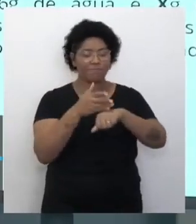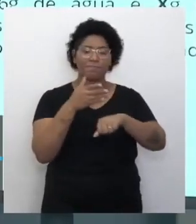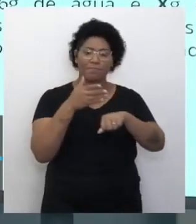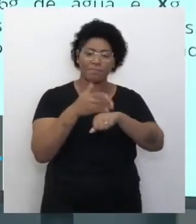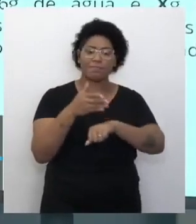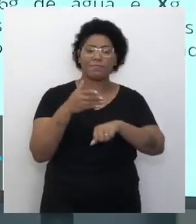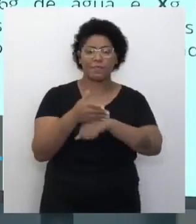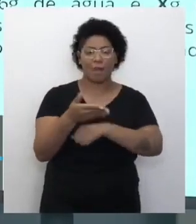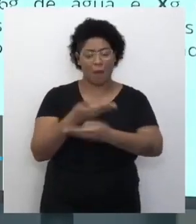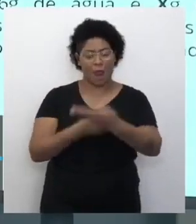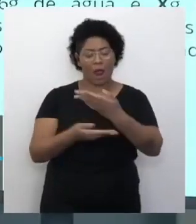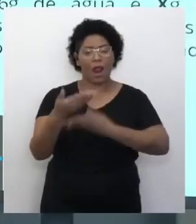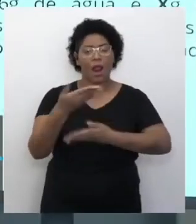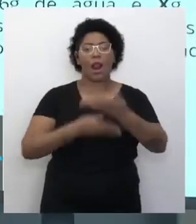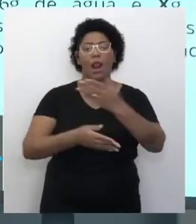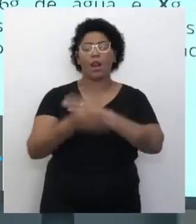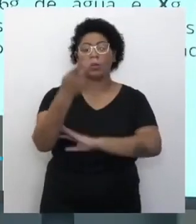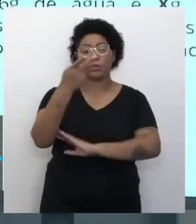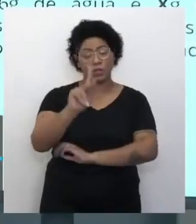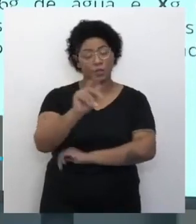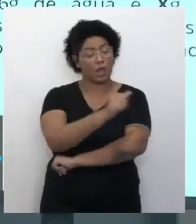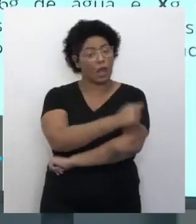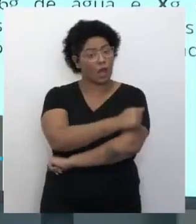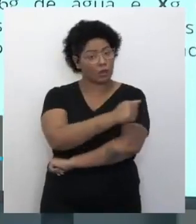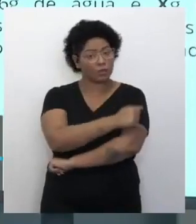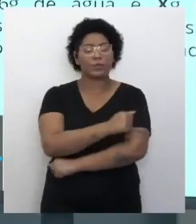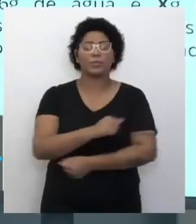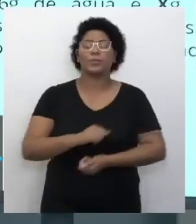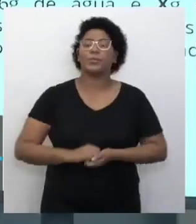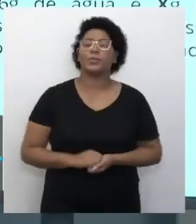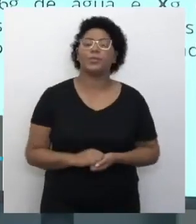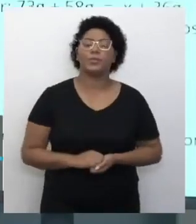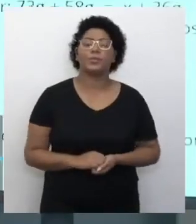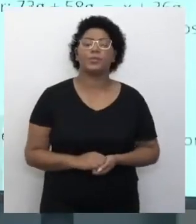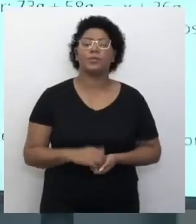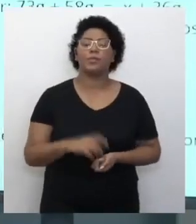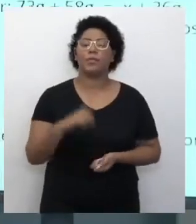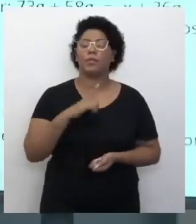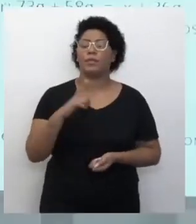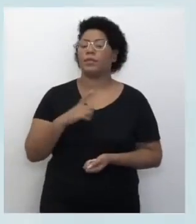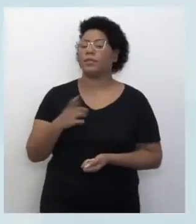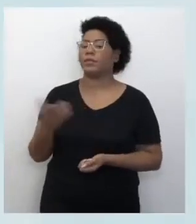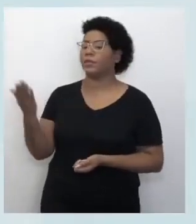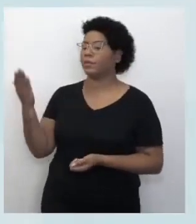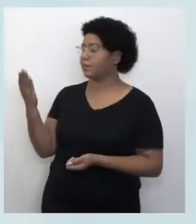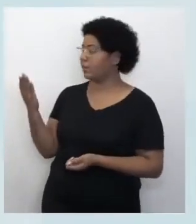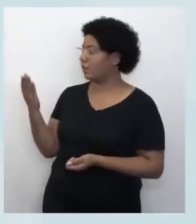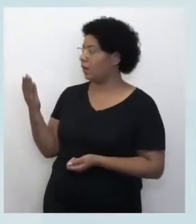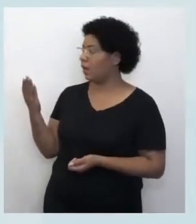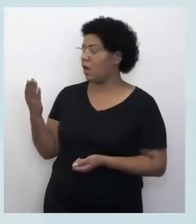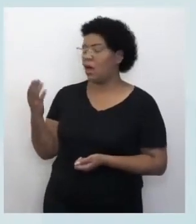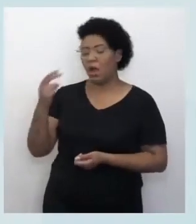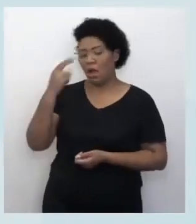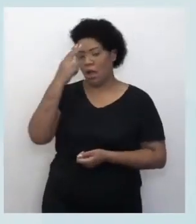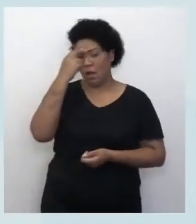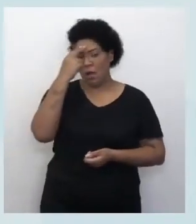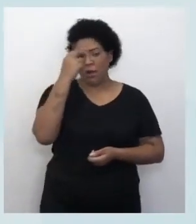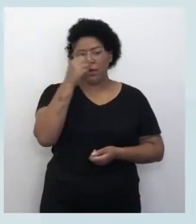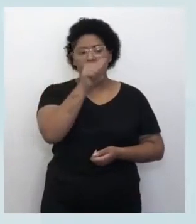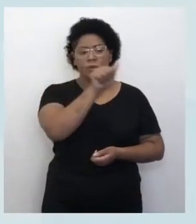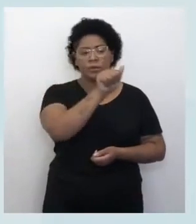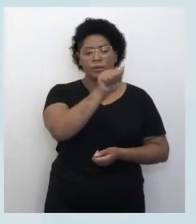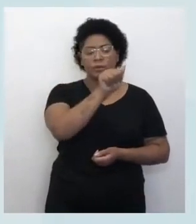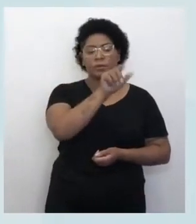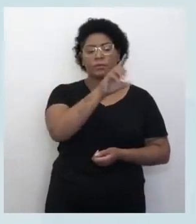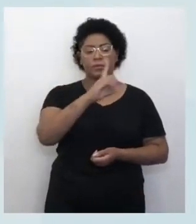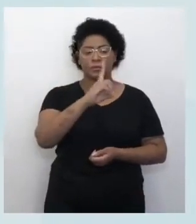a devolutiva aí dos seus respectivos alunos. Então aí nós temos, né, o esqueminha aqui, ó, o ácido clorídrico,